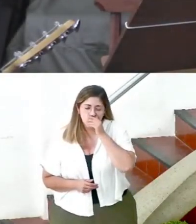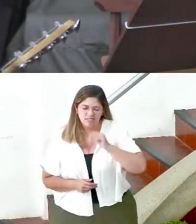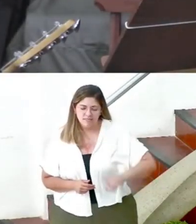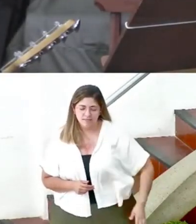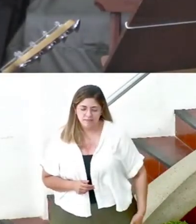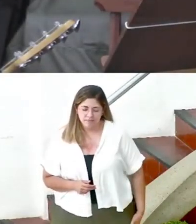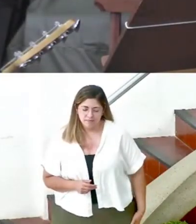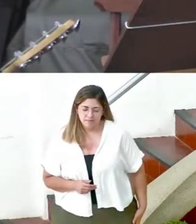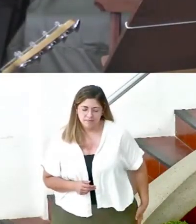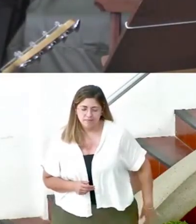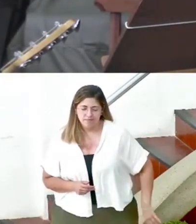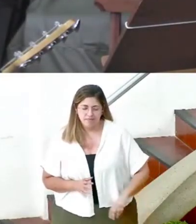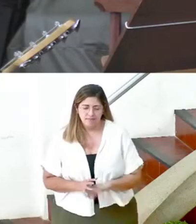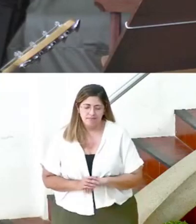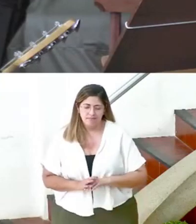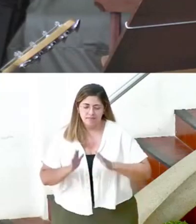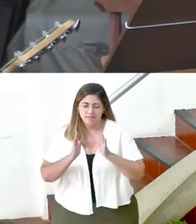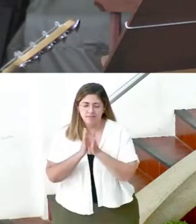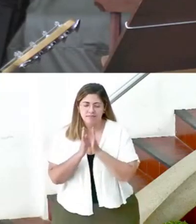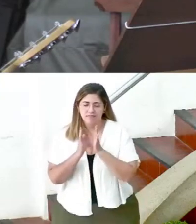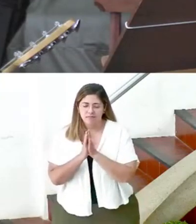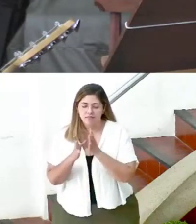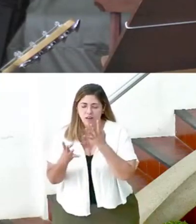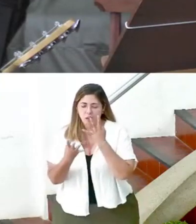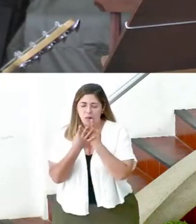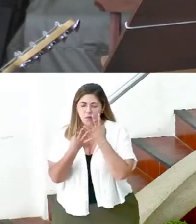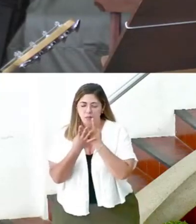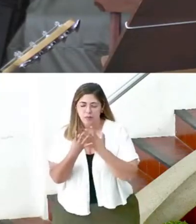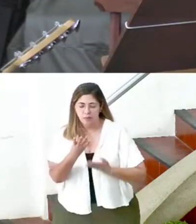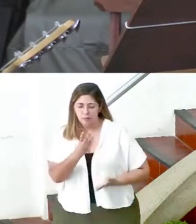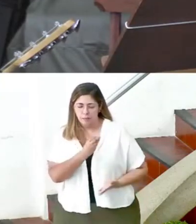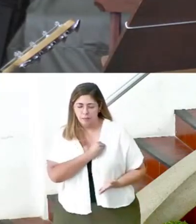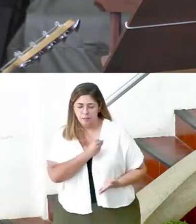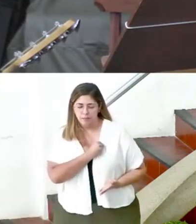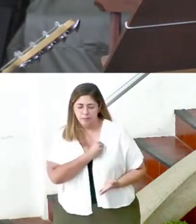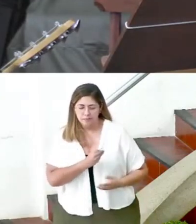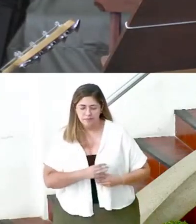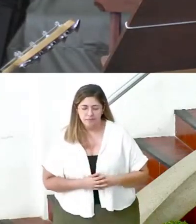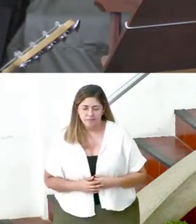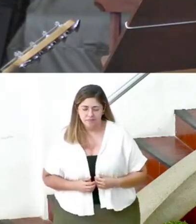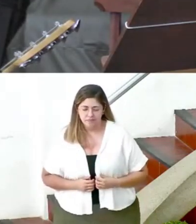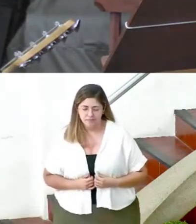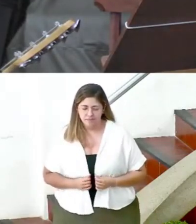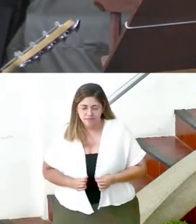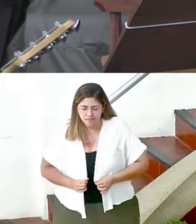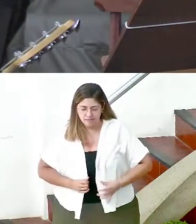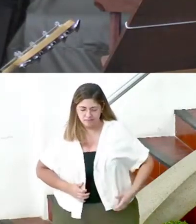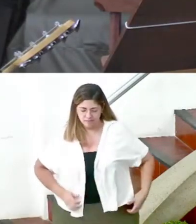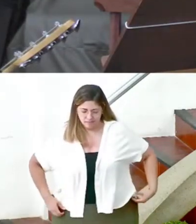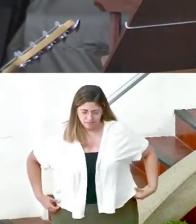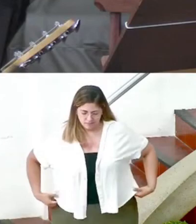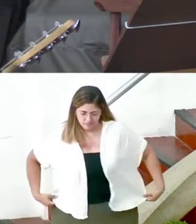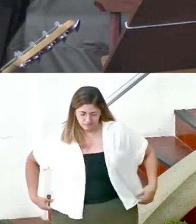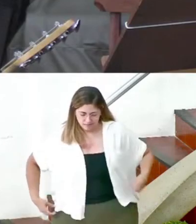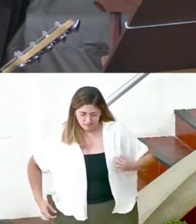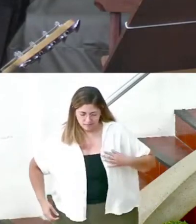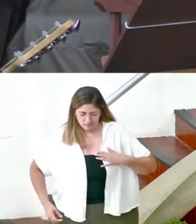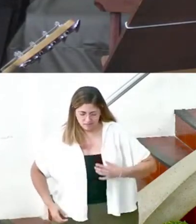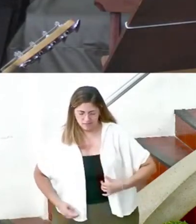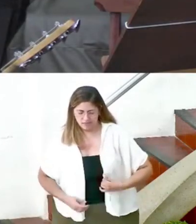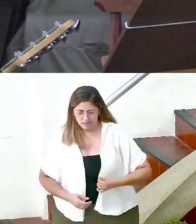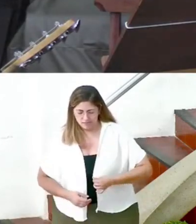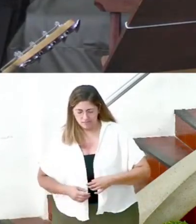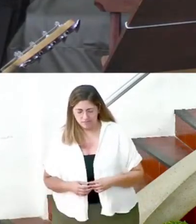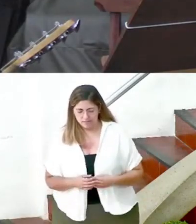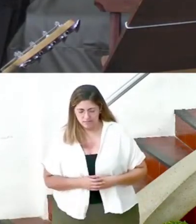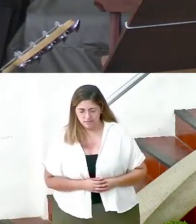é e o que é verdadeiramente confessar pecados. Vamos conversar com o Senhor sobre o que é ver o seu poder e não